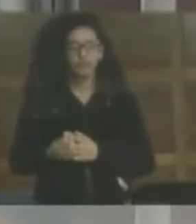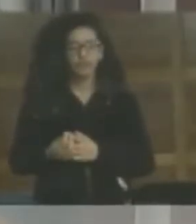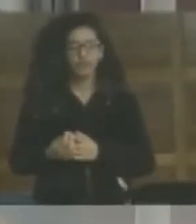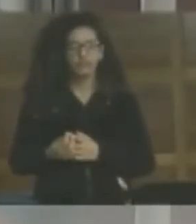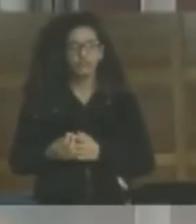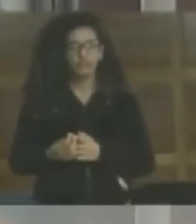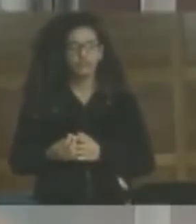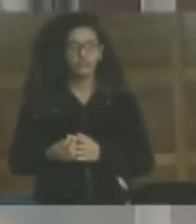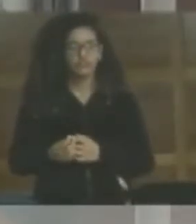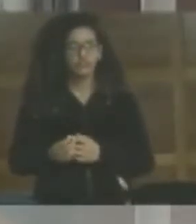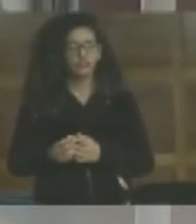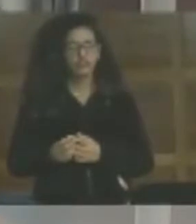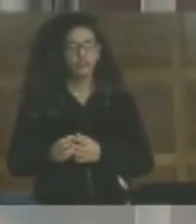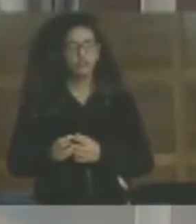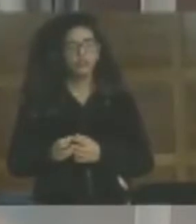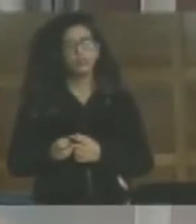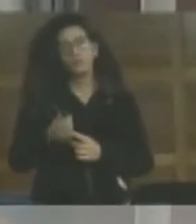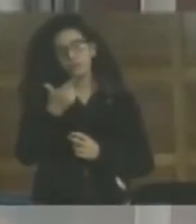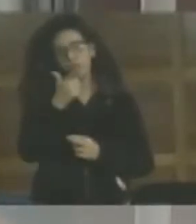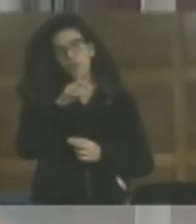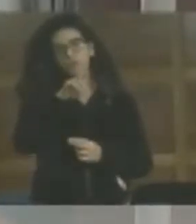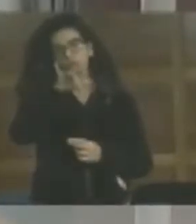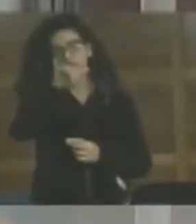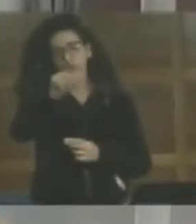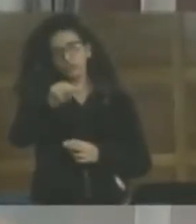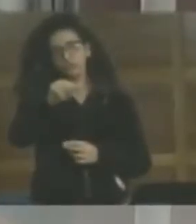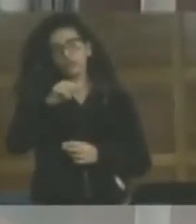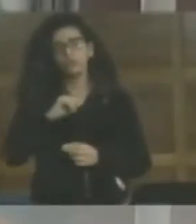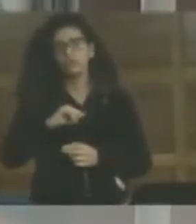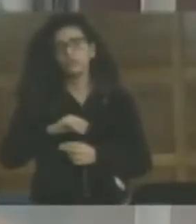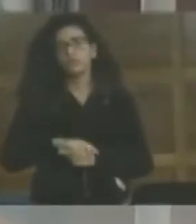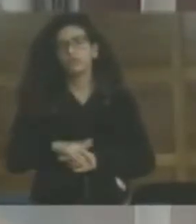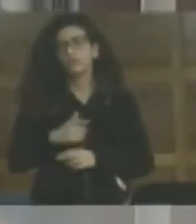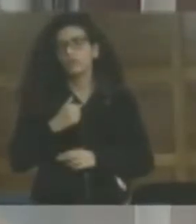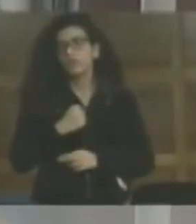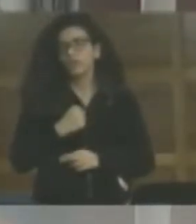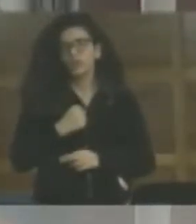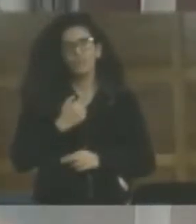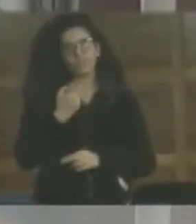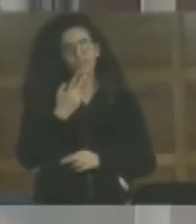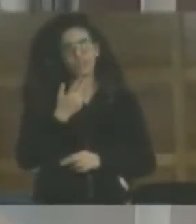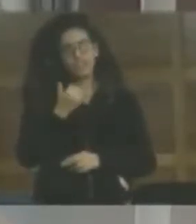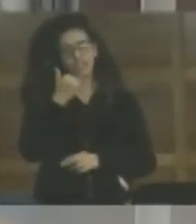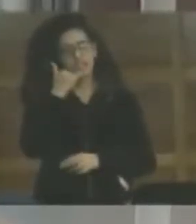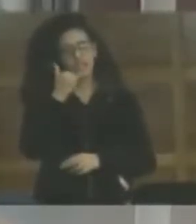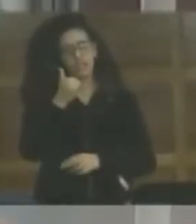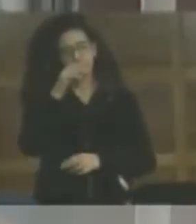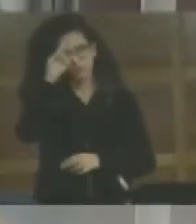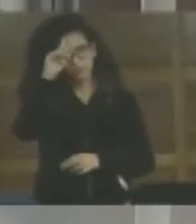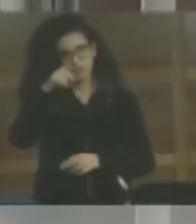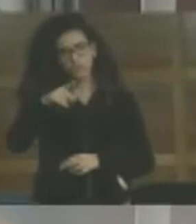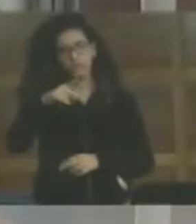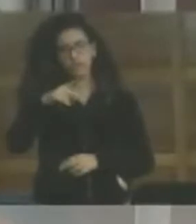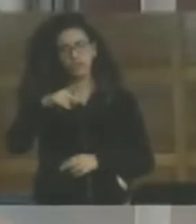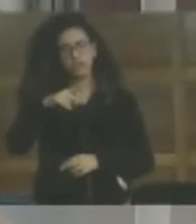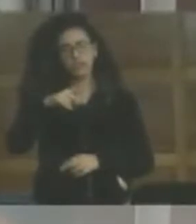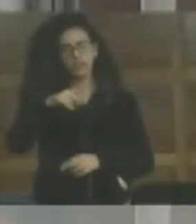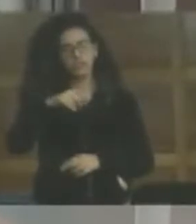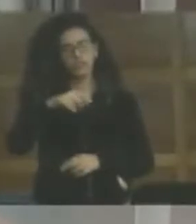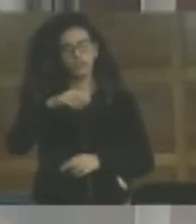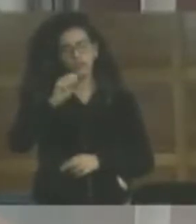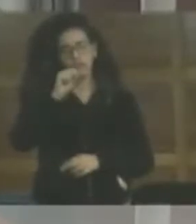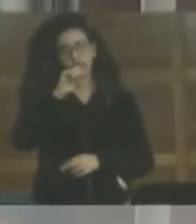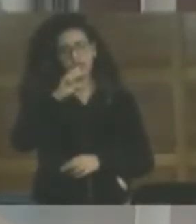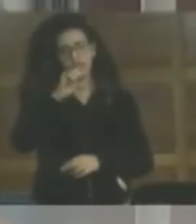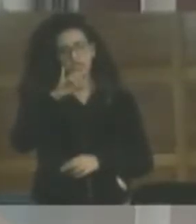No mesmo dia que aconteceu, no dia seguinte, eu entrei em contato com o coronel, entrei em contato com o major Seixas, entrei